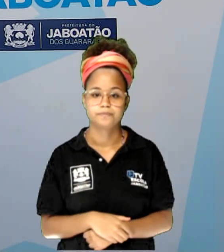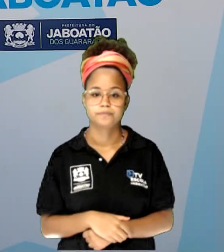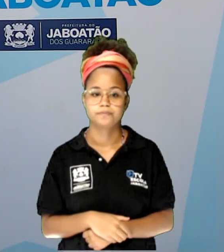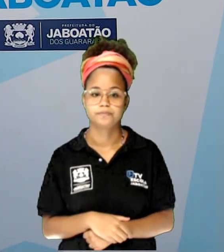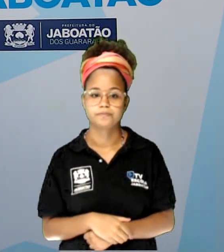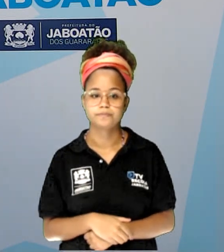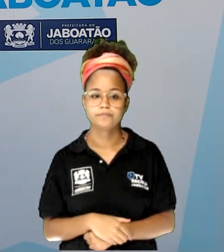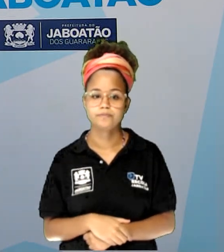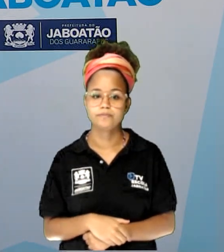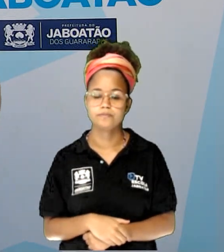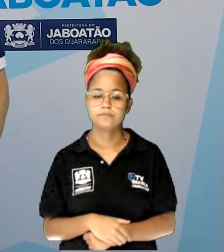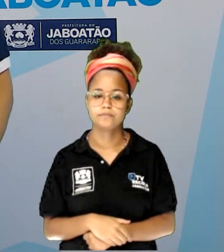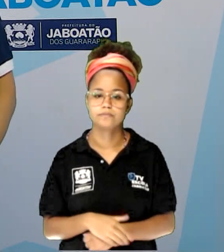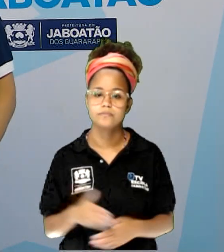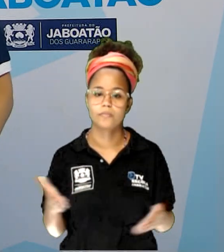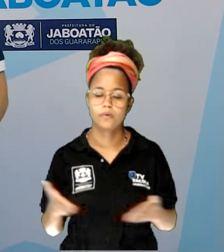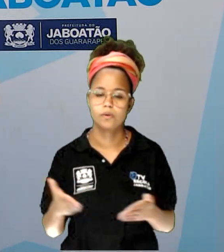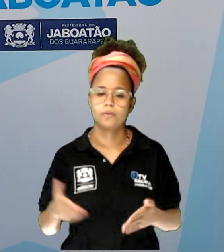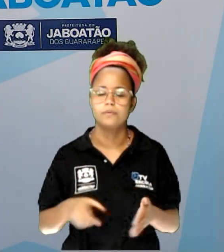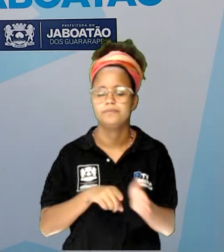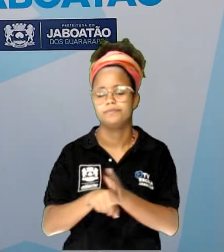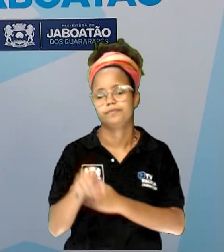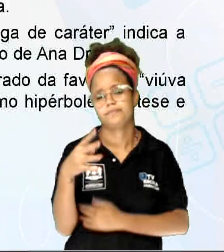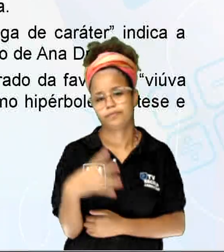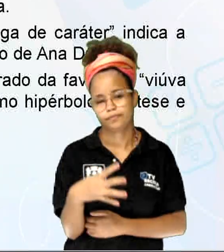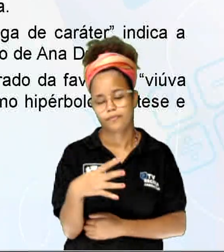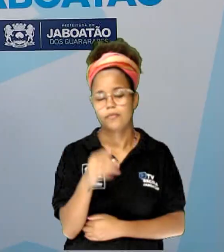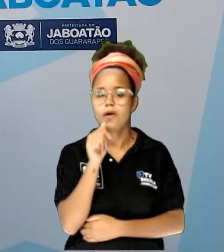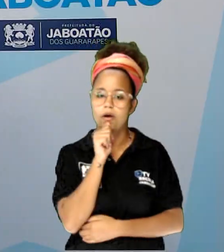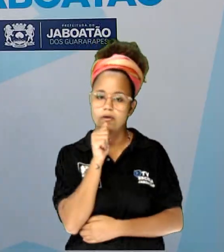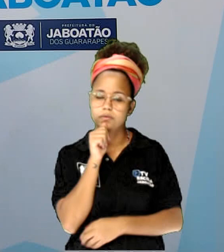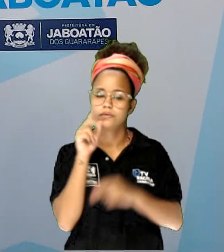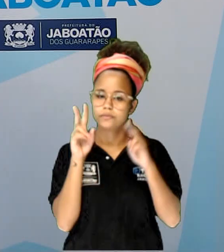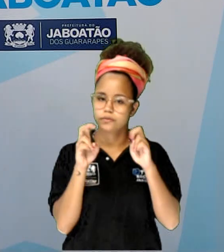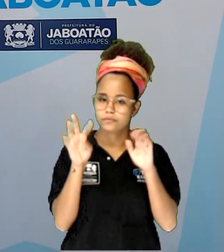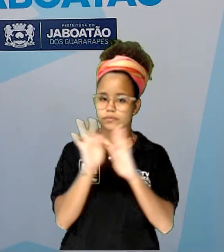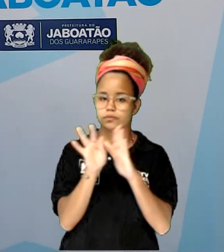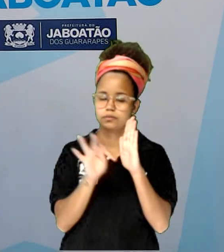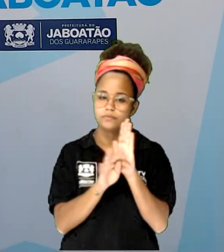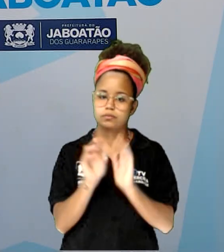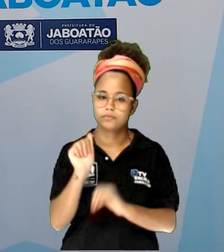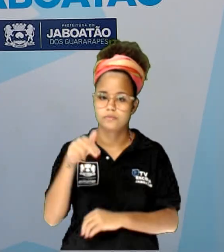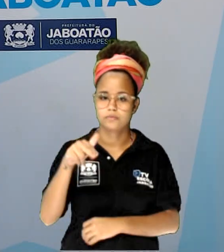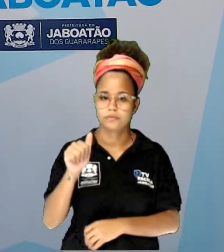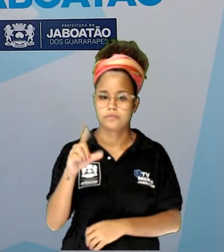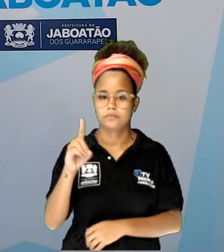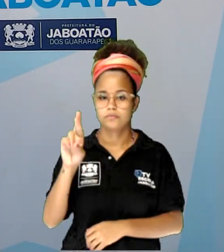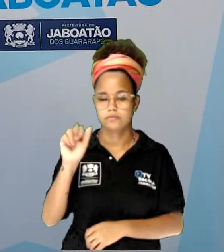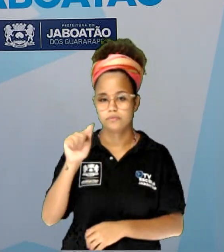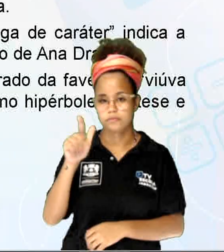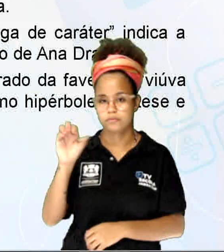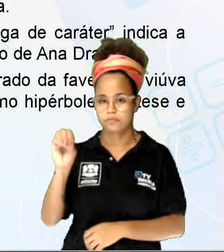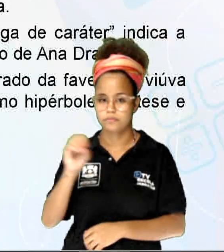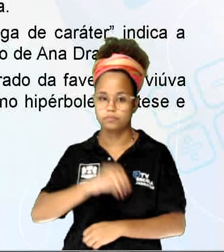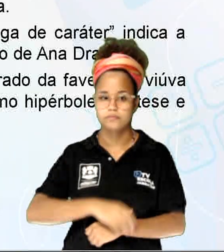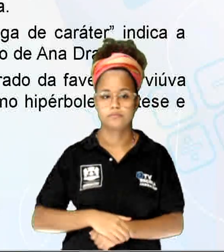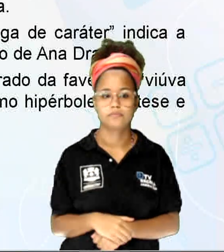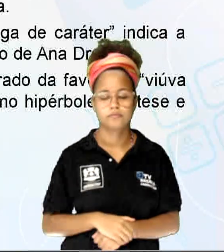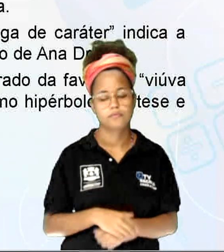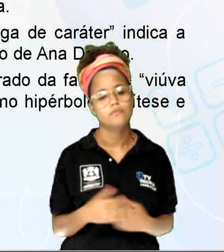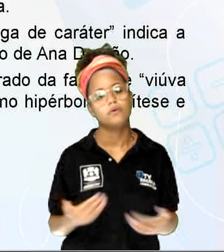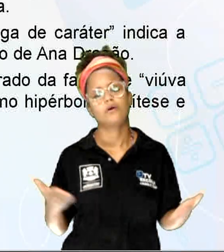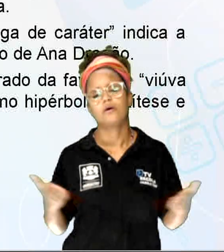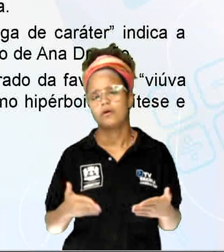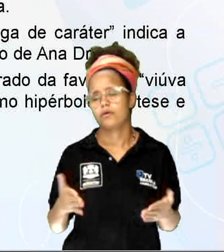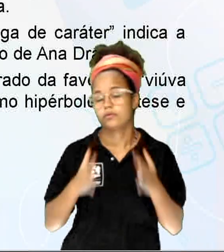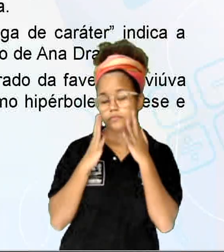A gente agora vai embarcar aí na questão 4. Ainda sobre o texto da Ana Dragão. Então vamos lá. Atenção, porque o texto